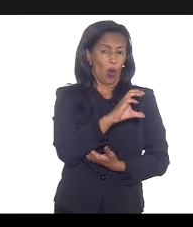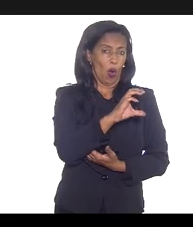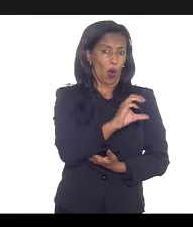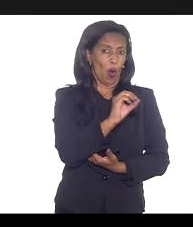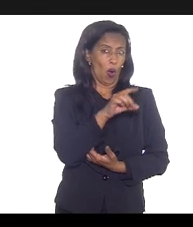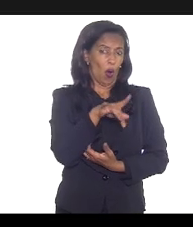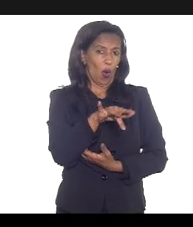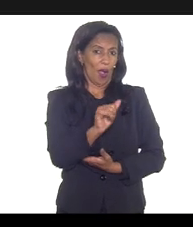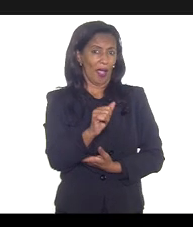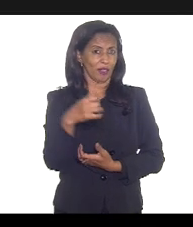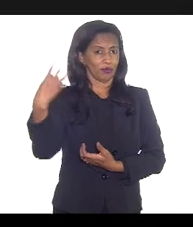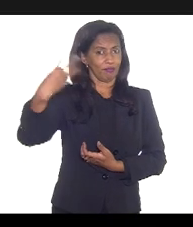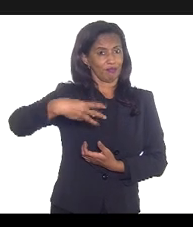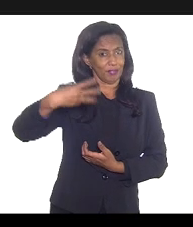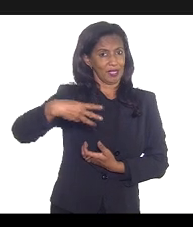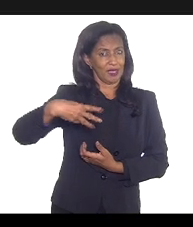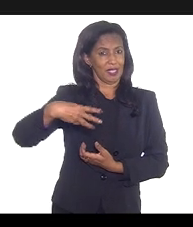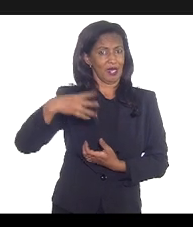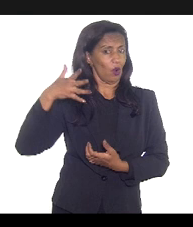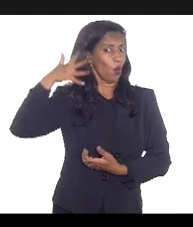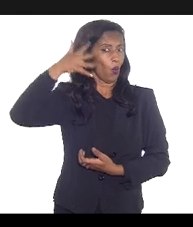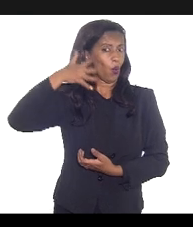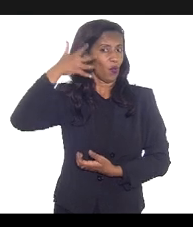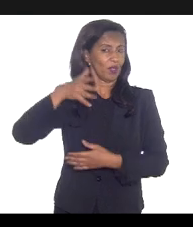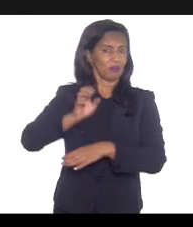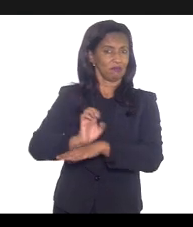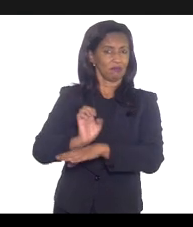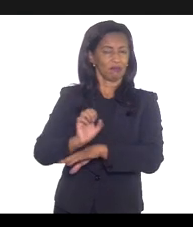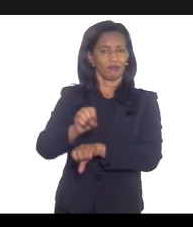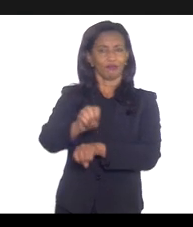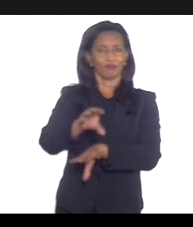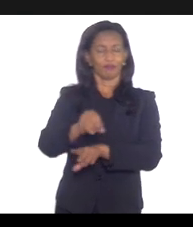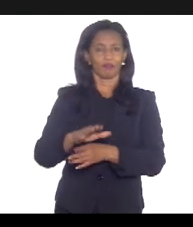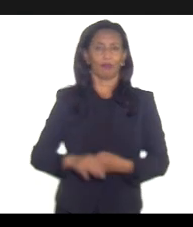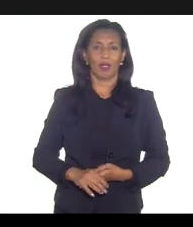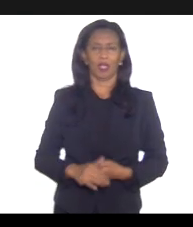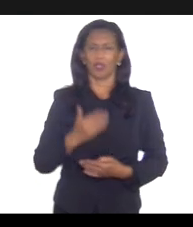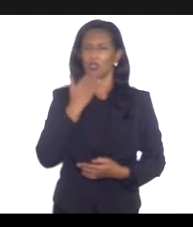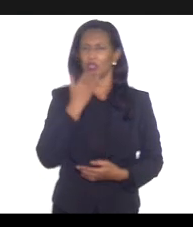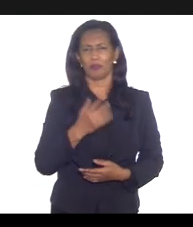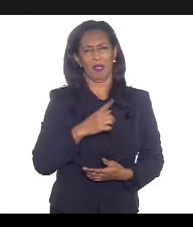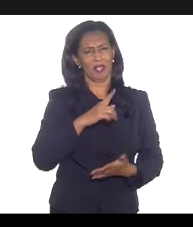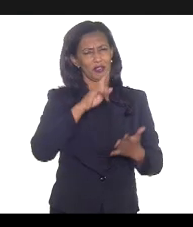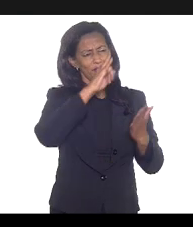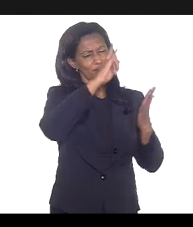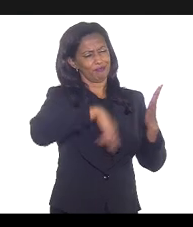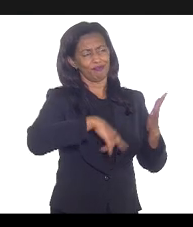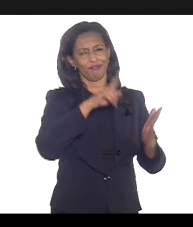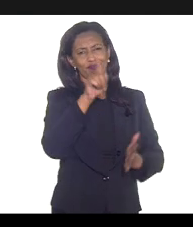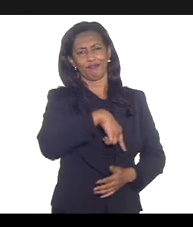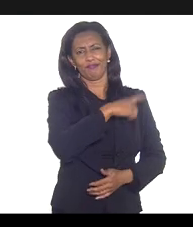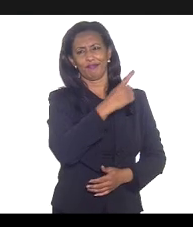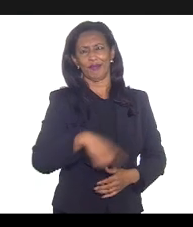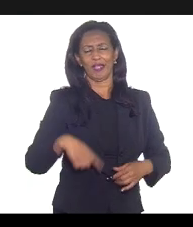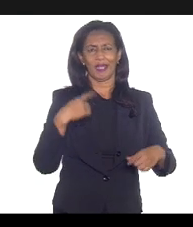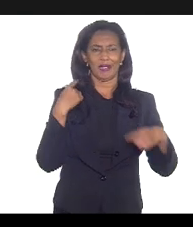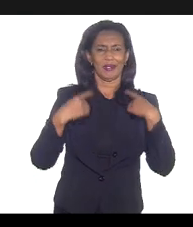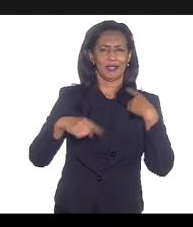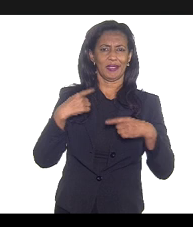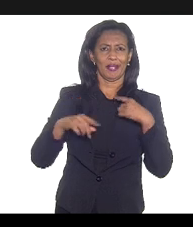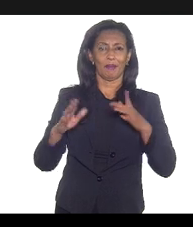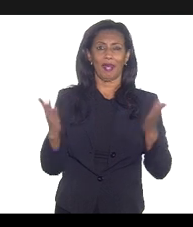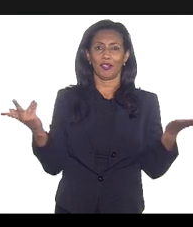a Conferência Estadual de Educação. Então, nós somos pela suspensão desse processo para que esse debate aconteça de